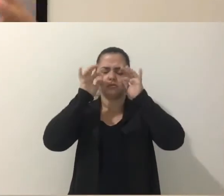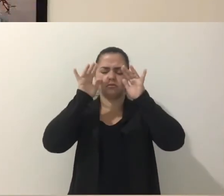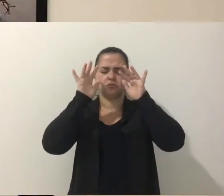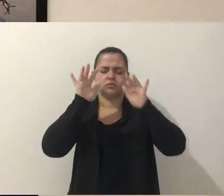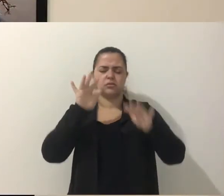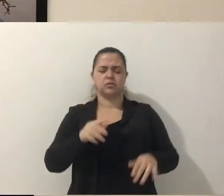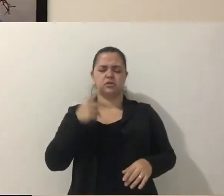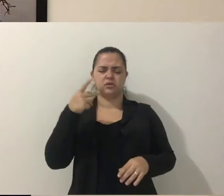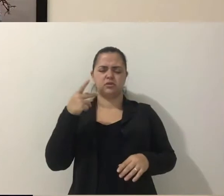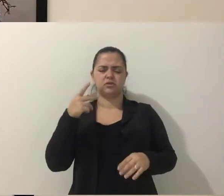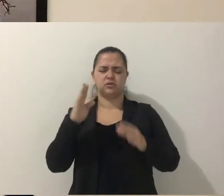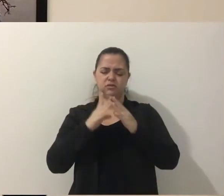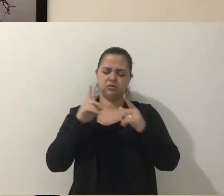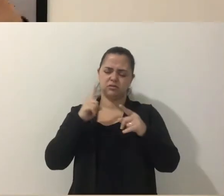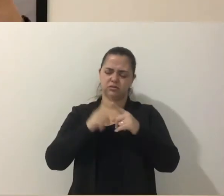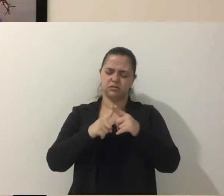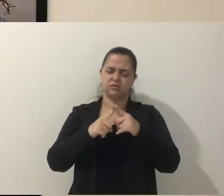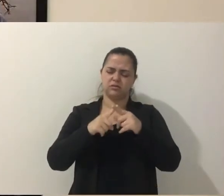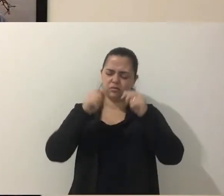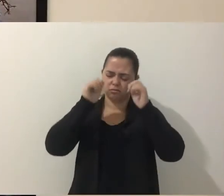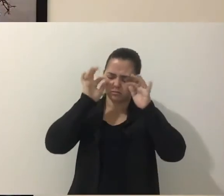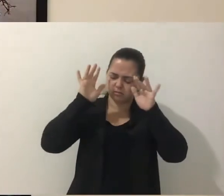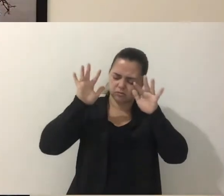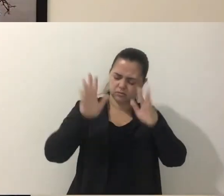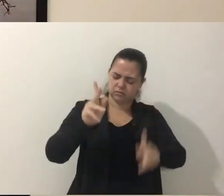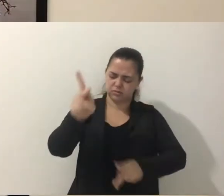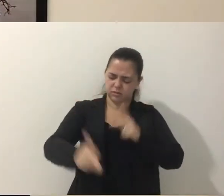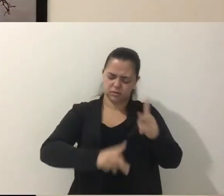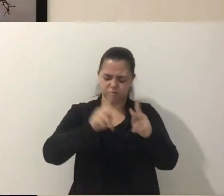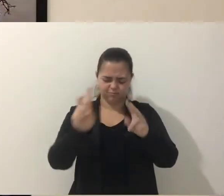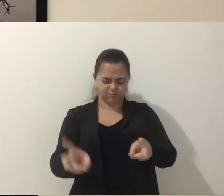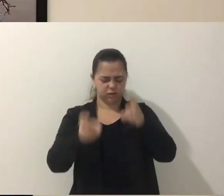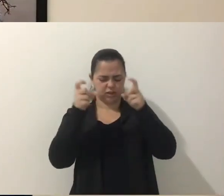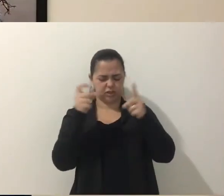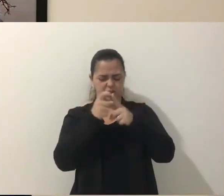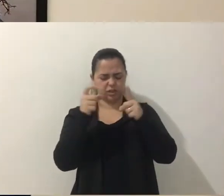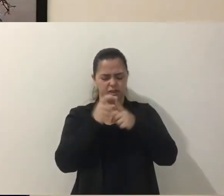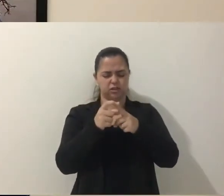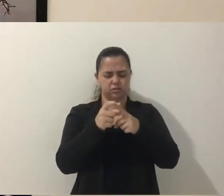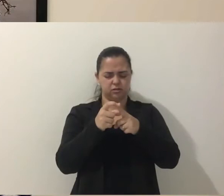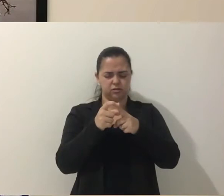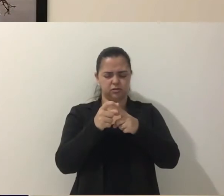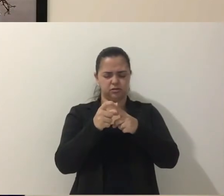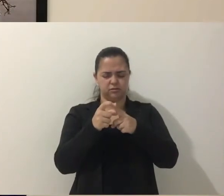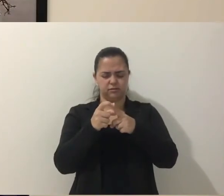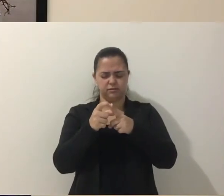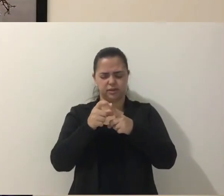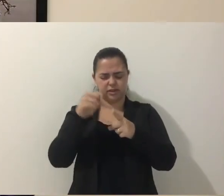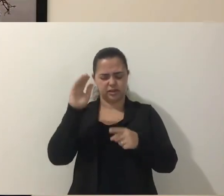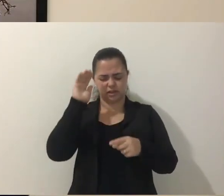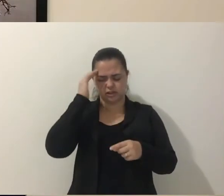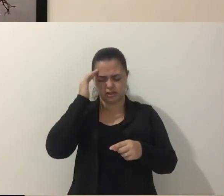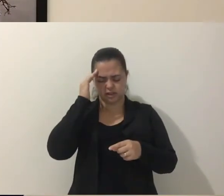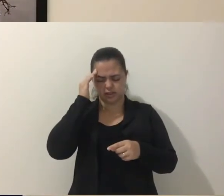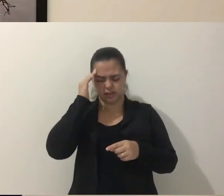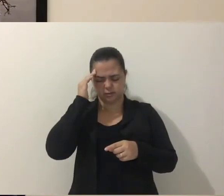Teu povo, abençoa todo aquele que ouve esta palavra e nos dá entendimento. Nós oramos, Pai, agradecidos no